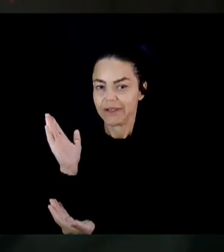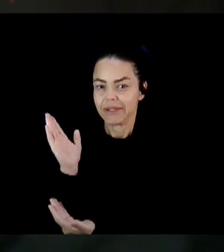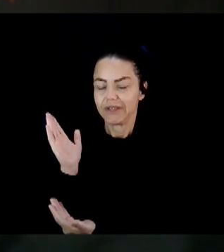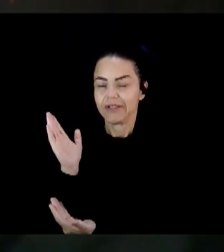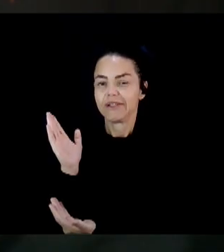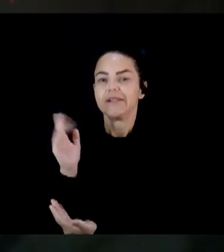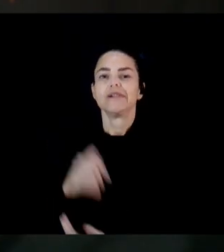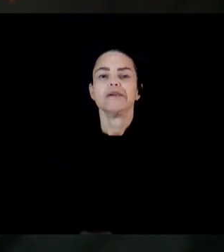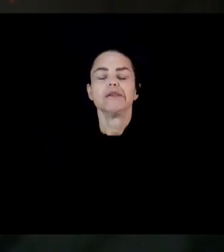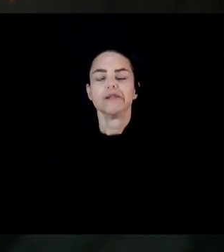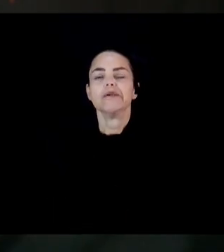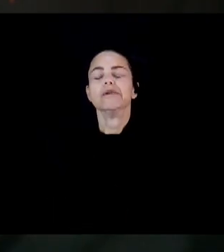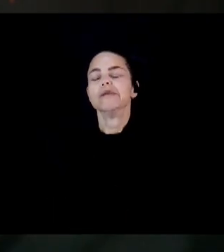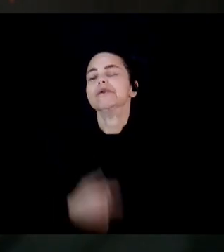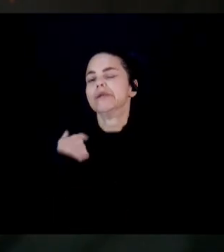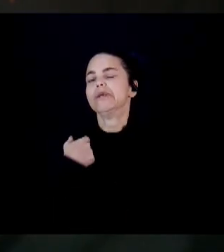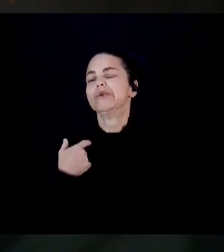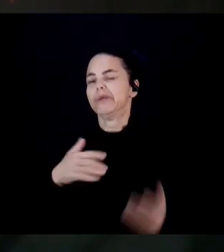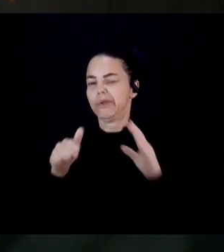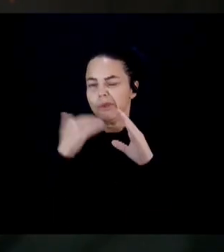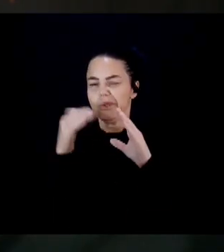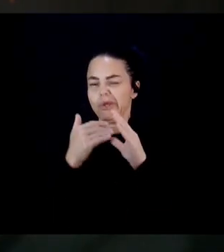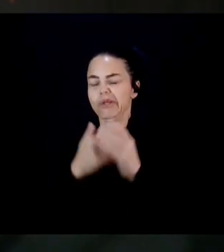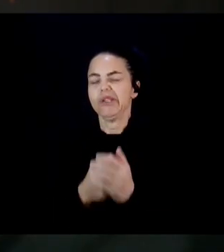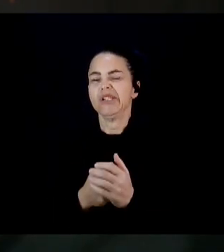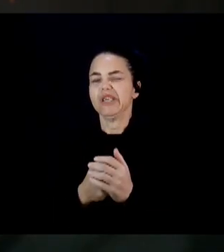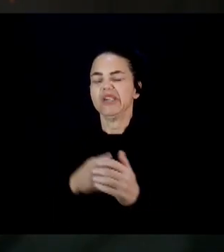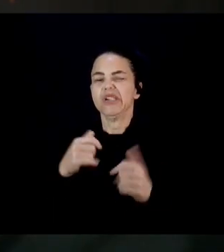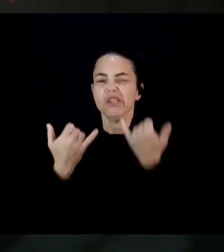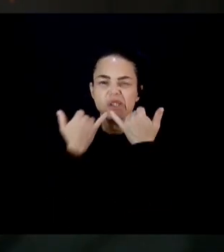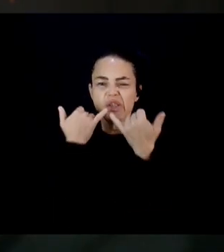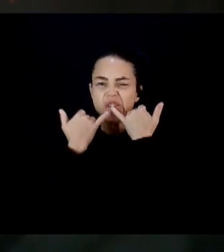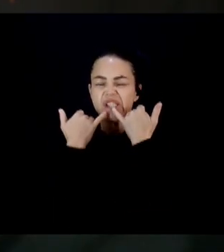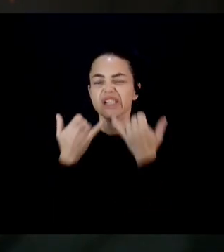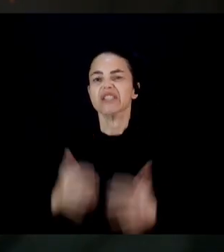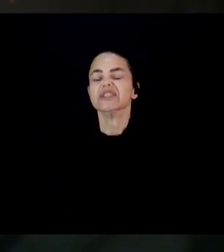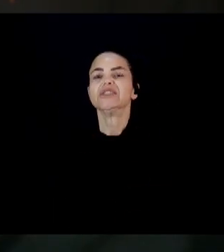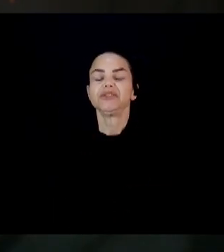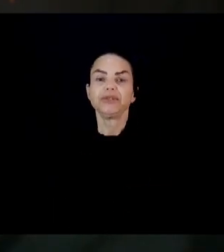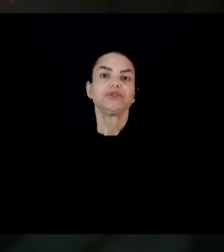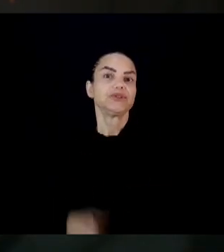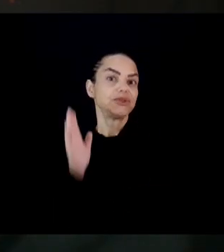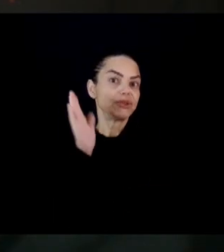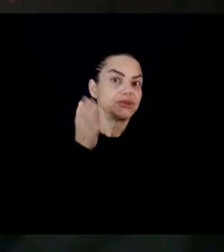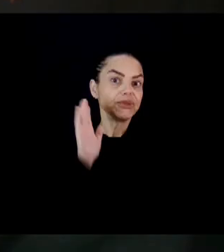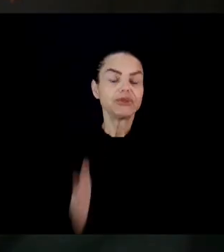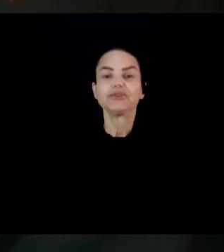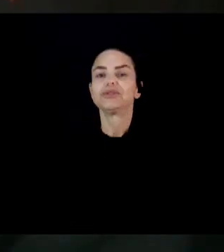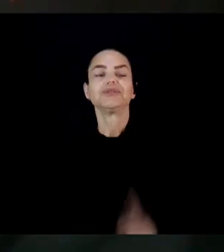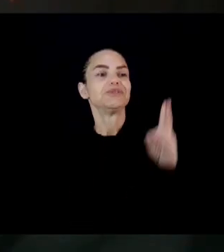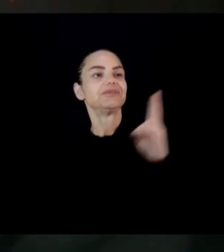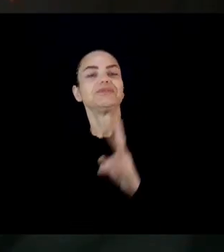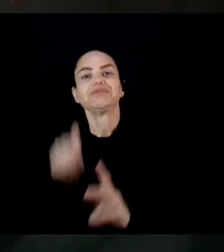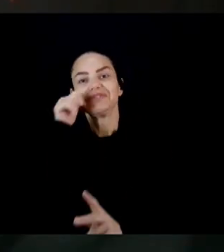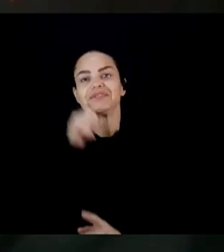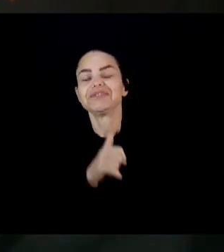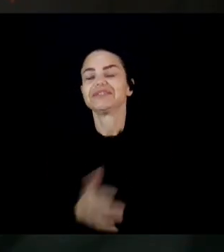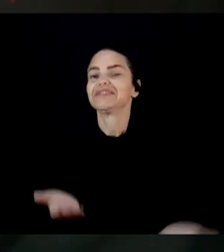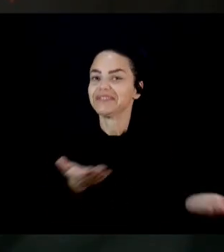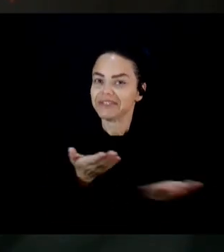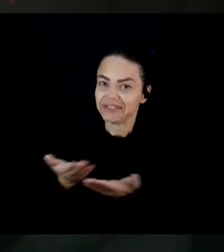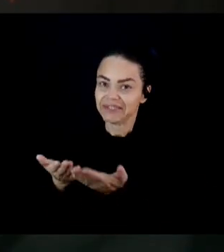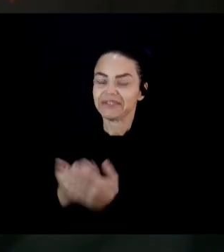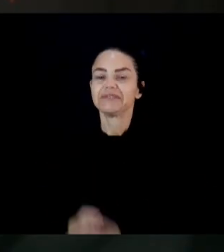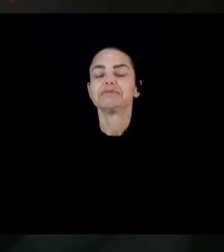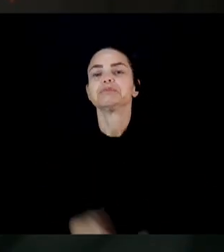19978293776. Enquanto você manda a sua mensagem, a gente atualiza algumas informações e já vamos apresentar as convidadas do programa de hoje. Olha,